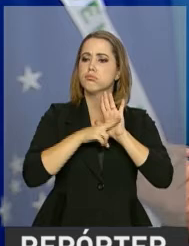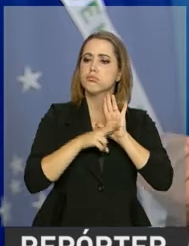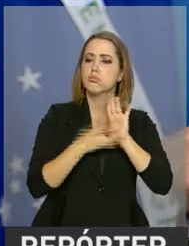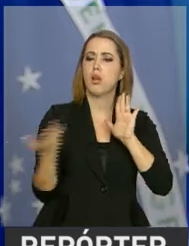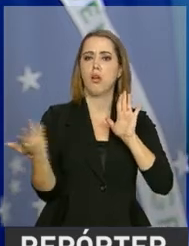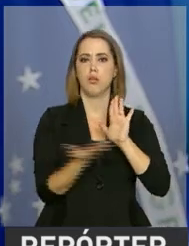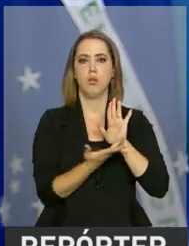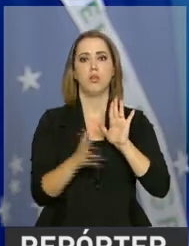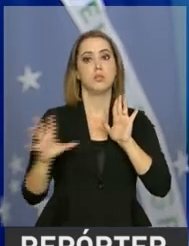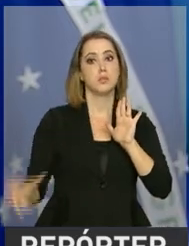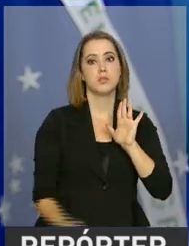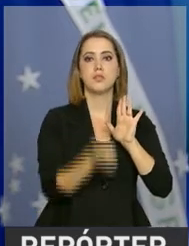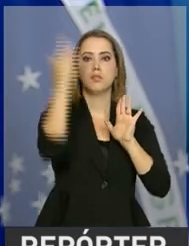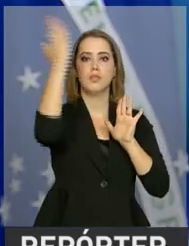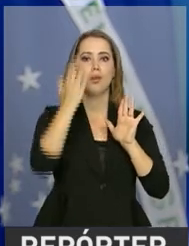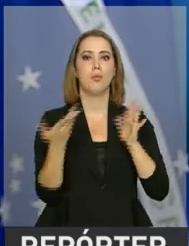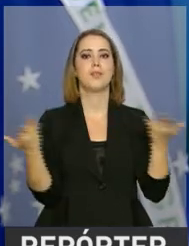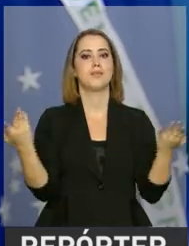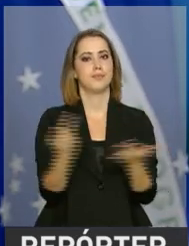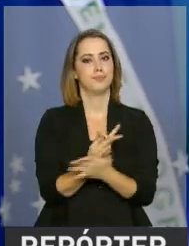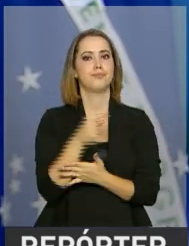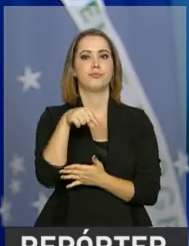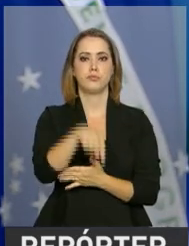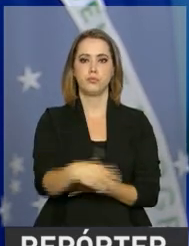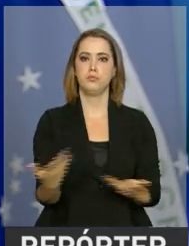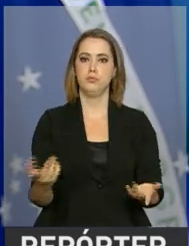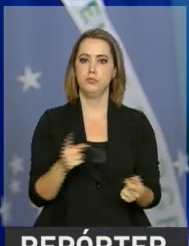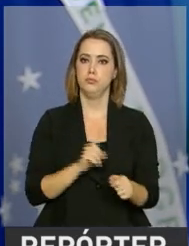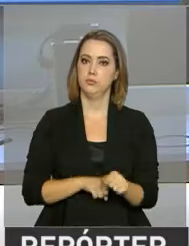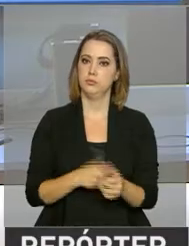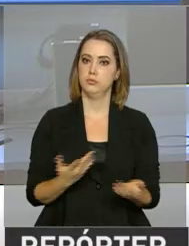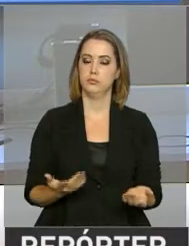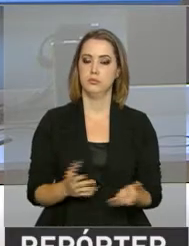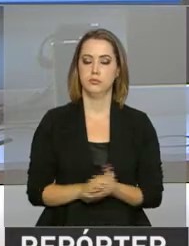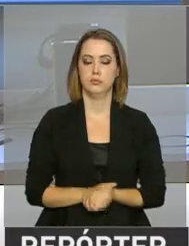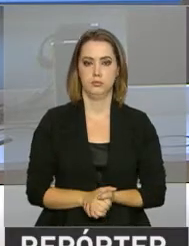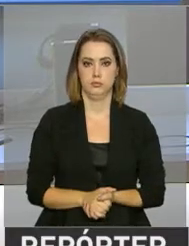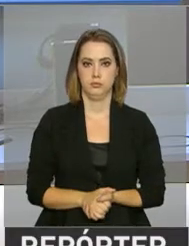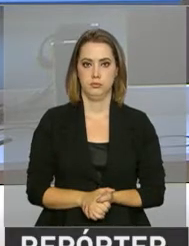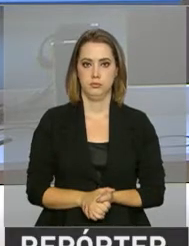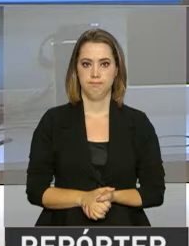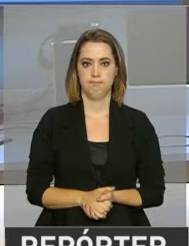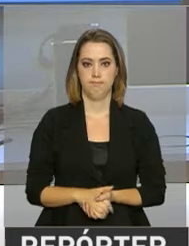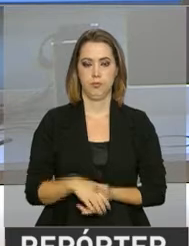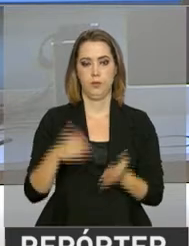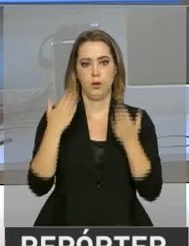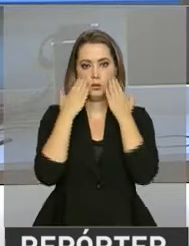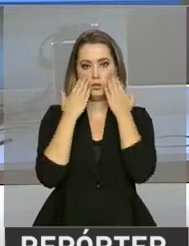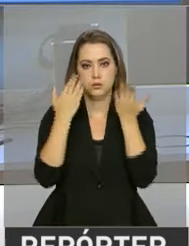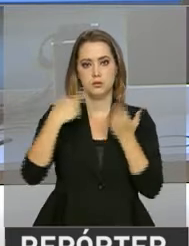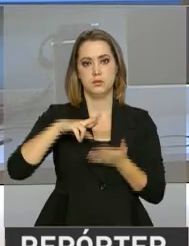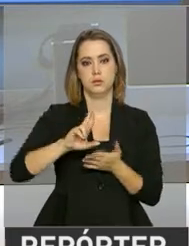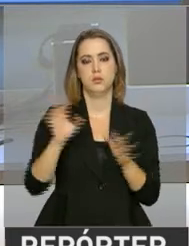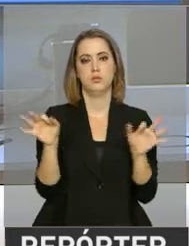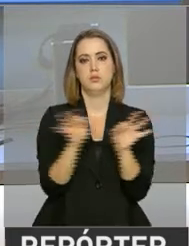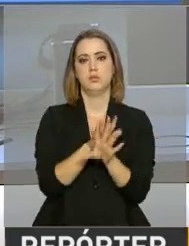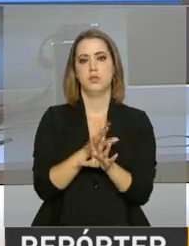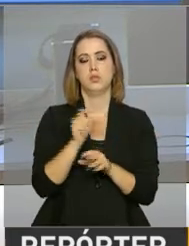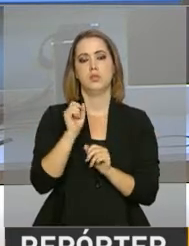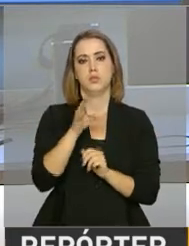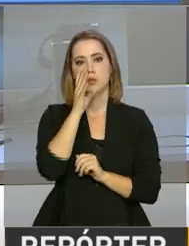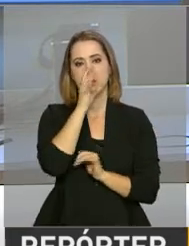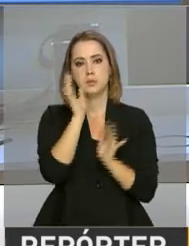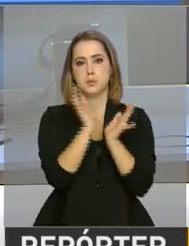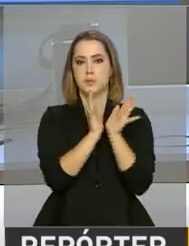antirrecessivas estão sendo tomadas neste momento esta edição do repórter nbr termina aqui